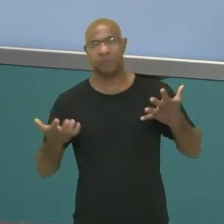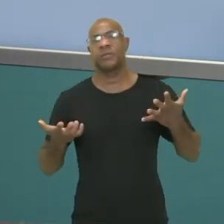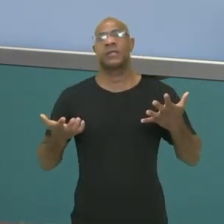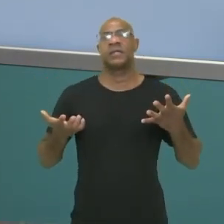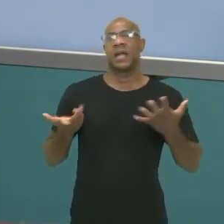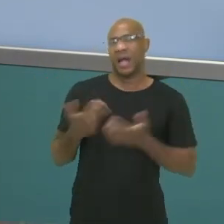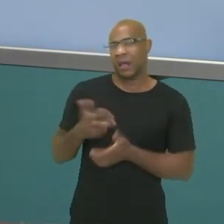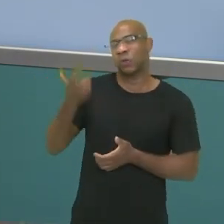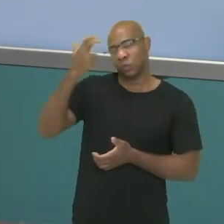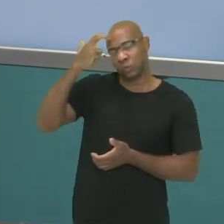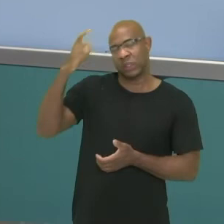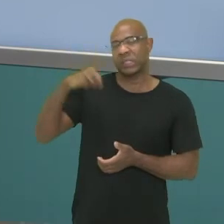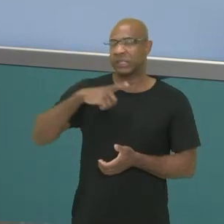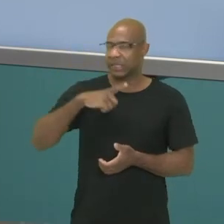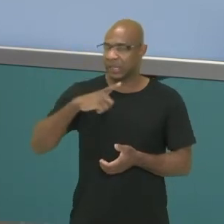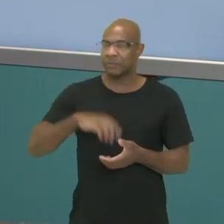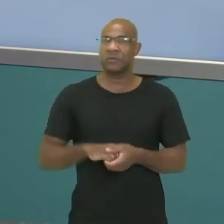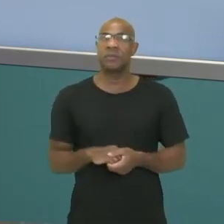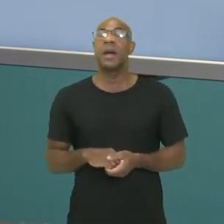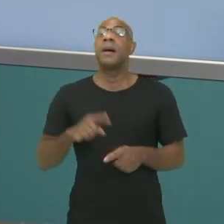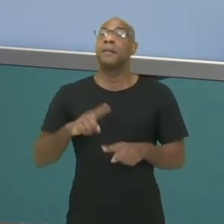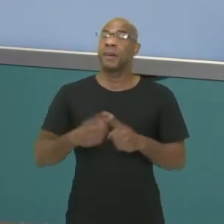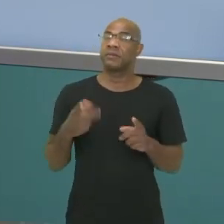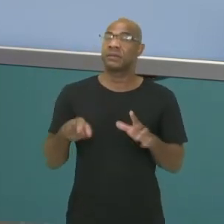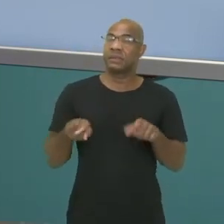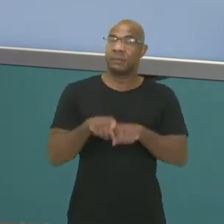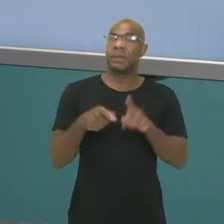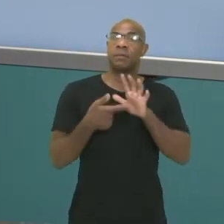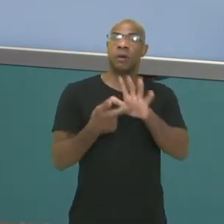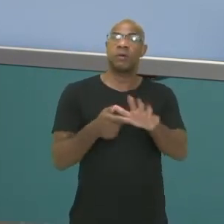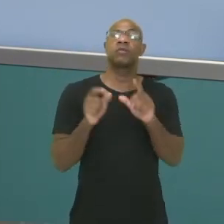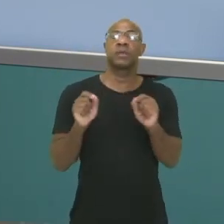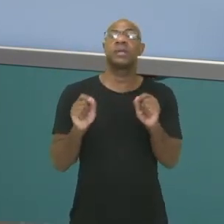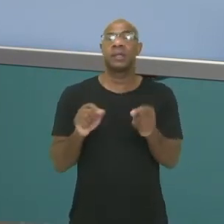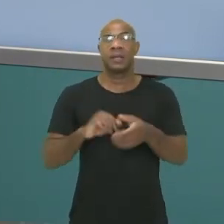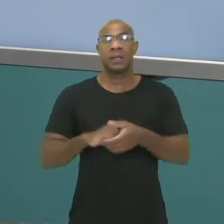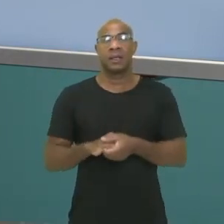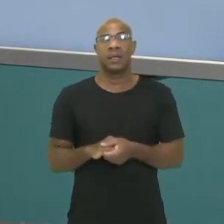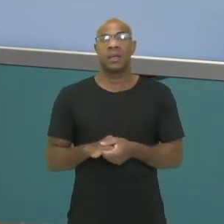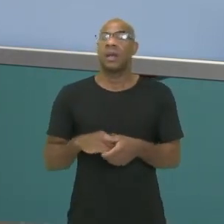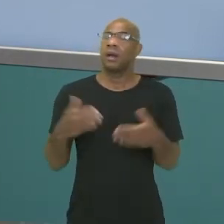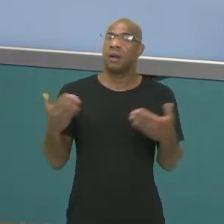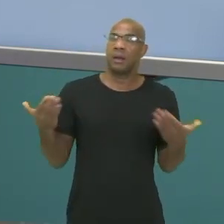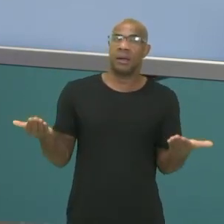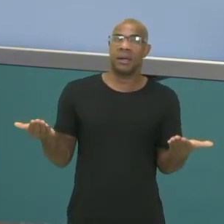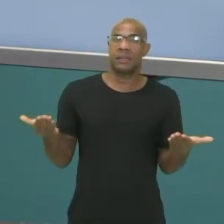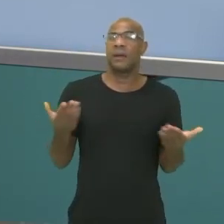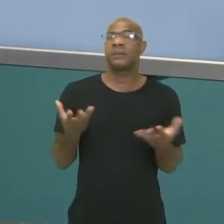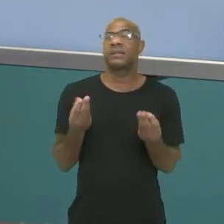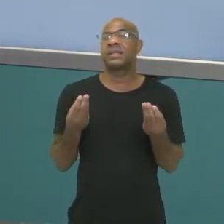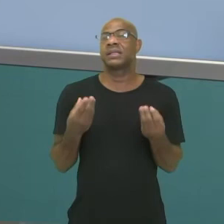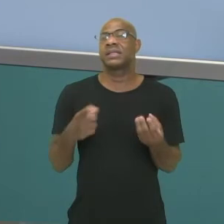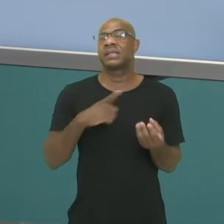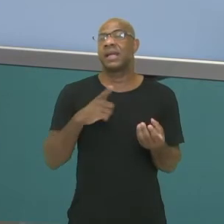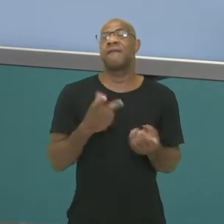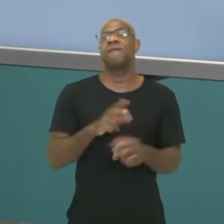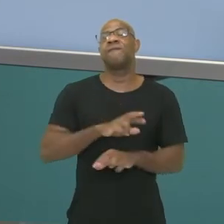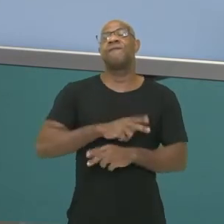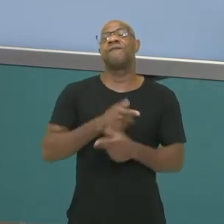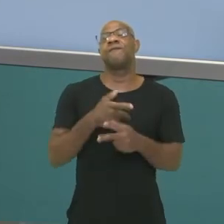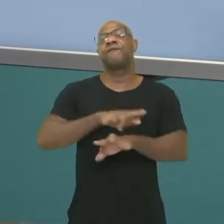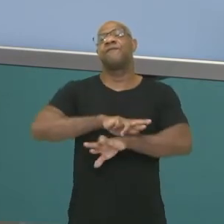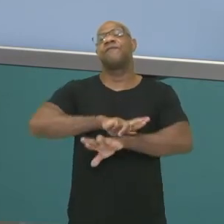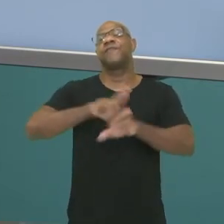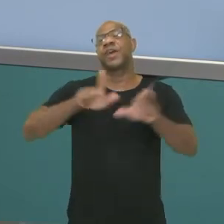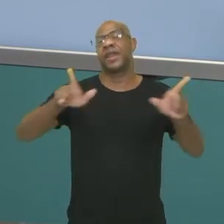tudo muito, muito bacana, mas também traz o outro lado, que é o lado de viver com muitas diferenças, você também tem, às vezes,